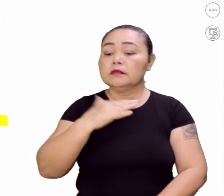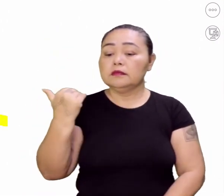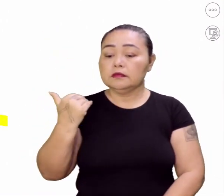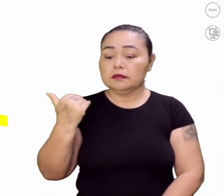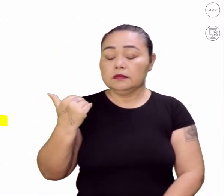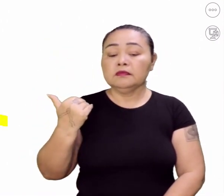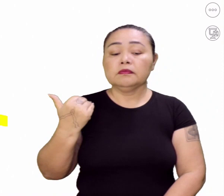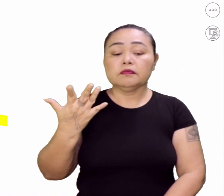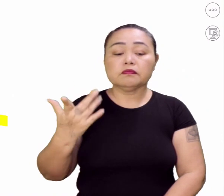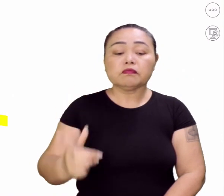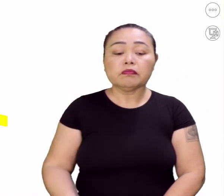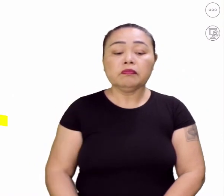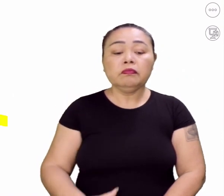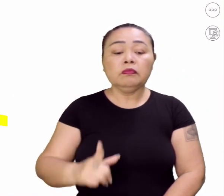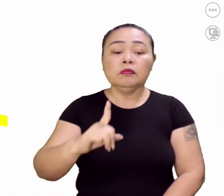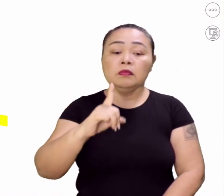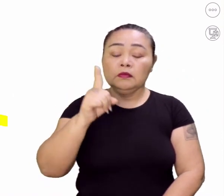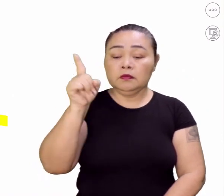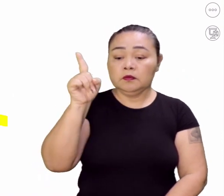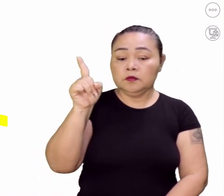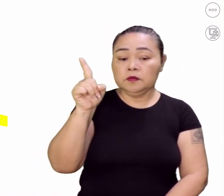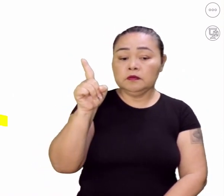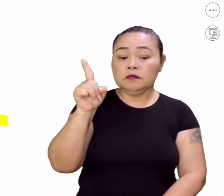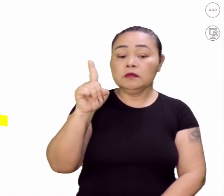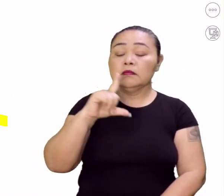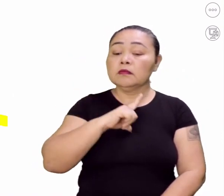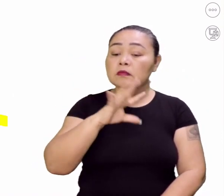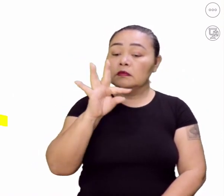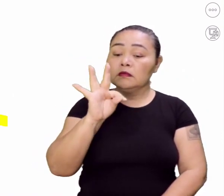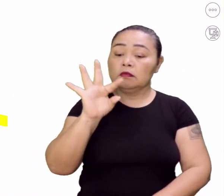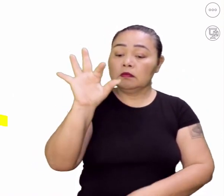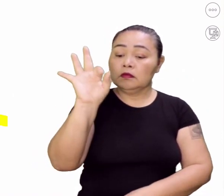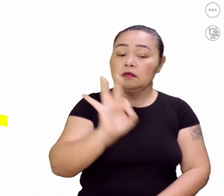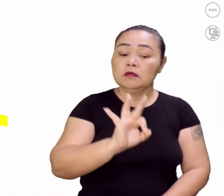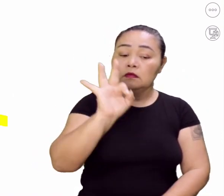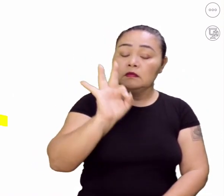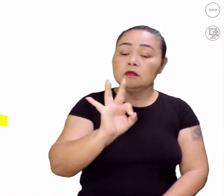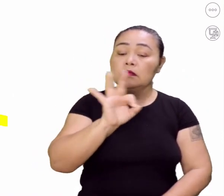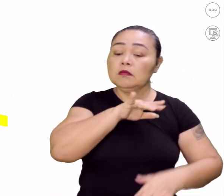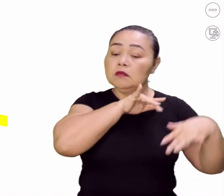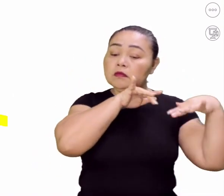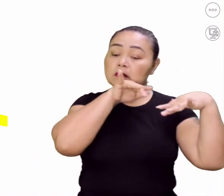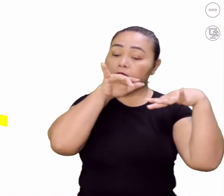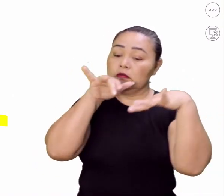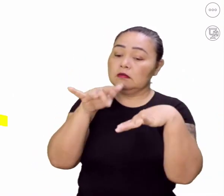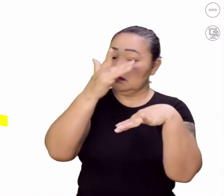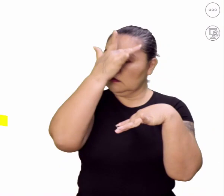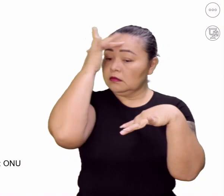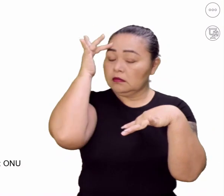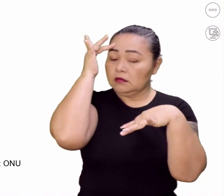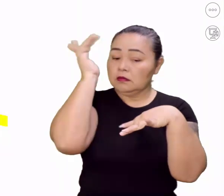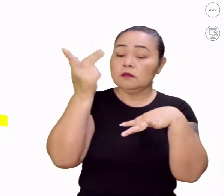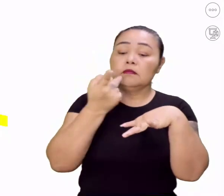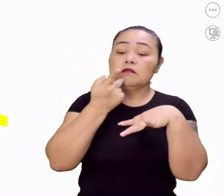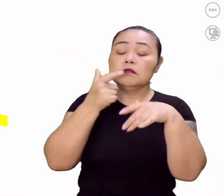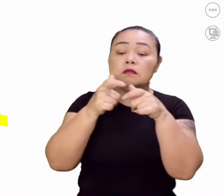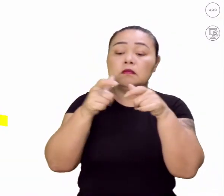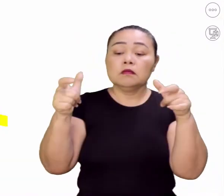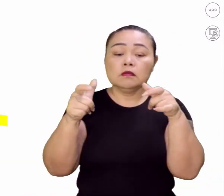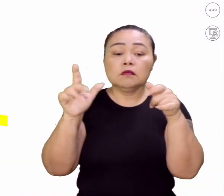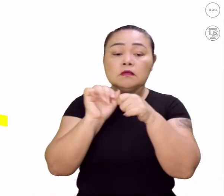mortalidade. E aí a gente traz aqui, ó, a taxa de migração, que é o saldo migratório, não para falar de